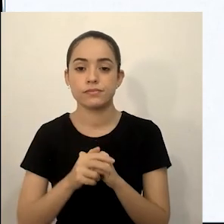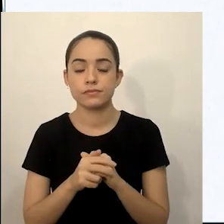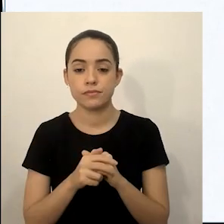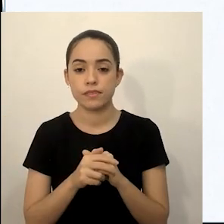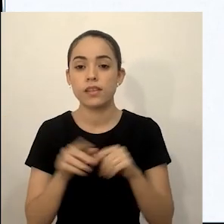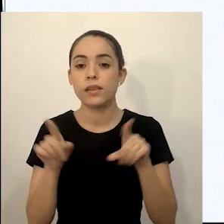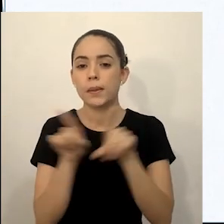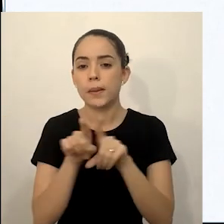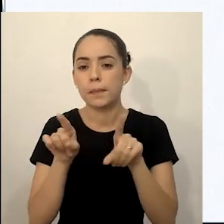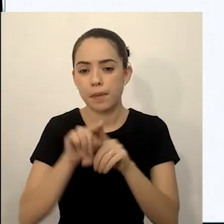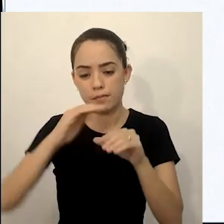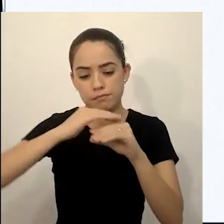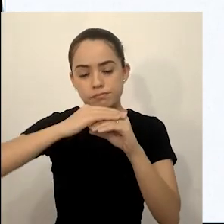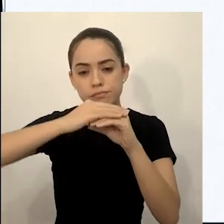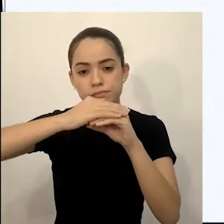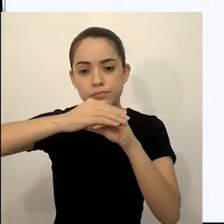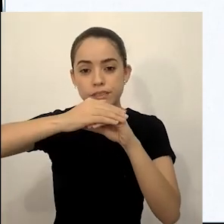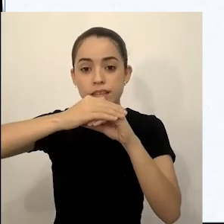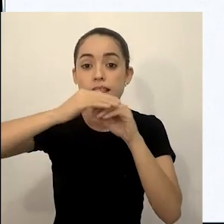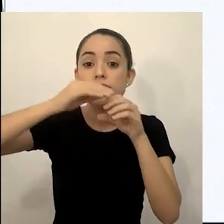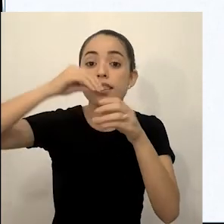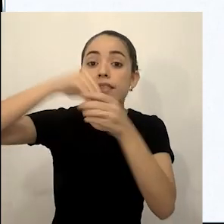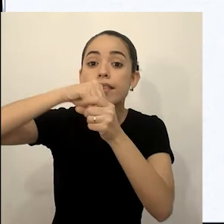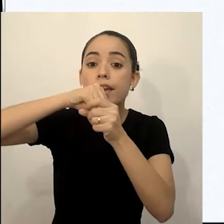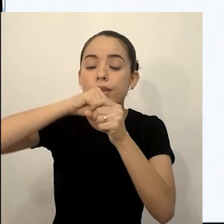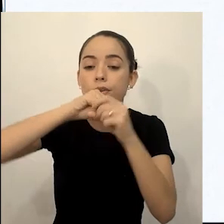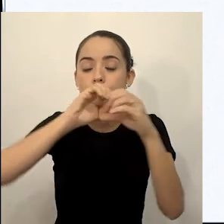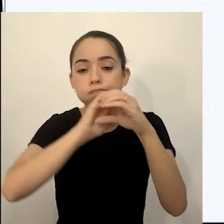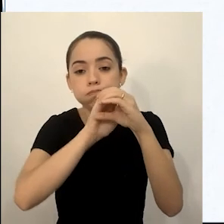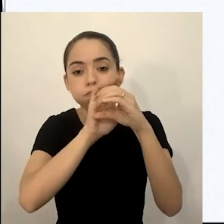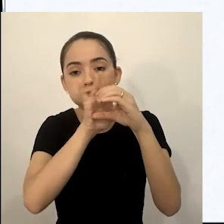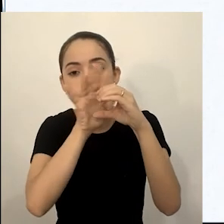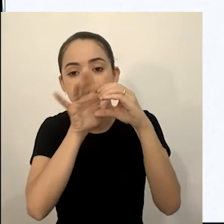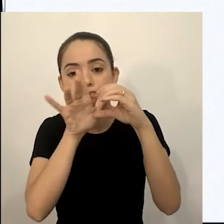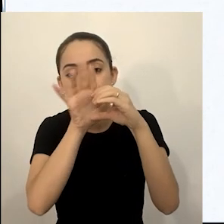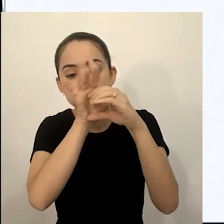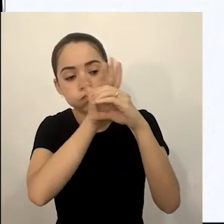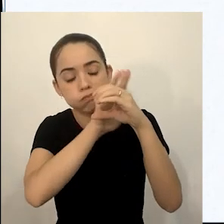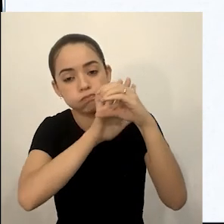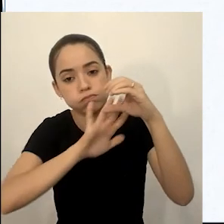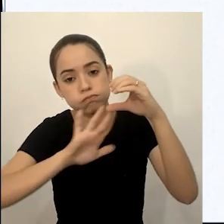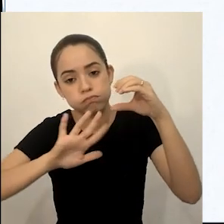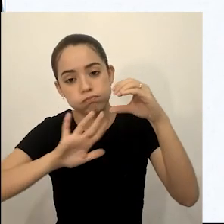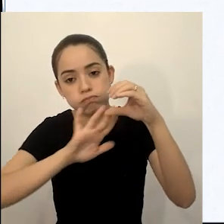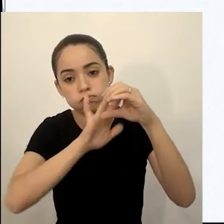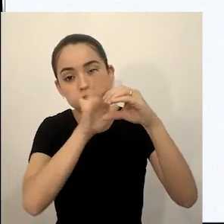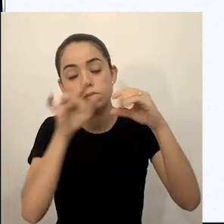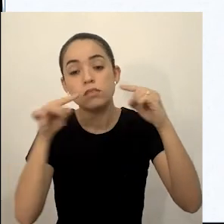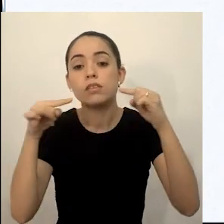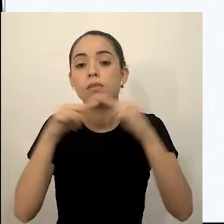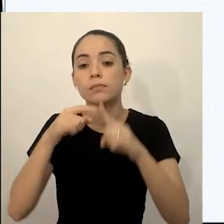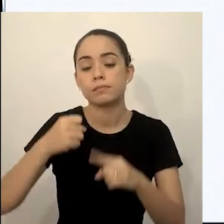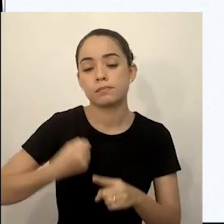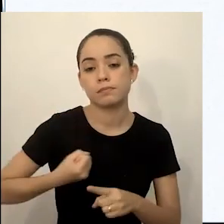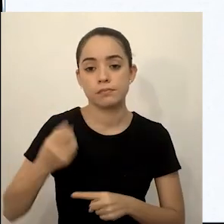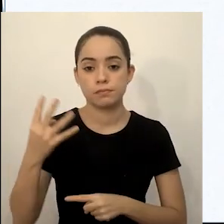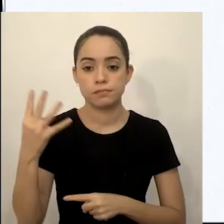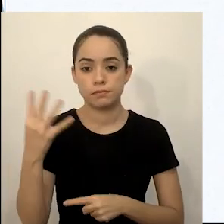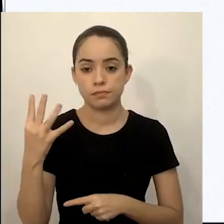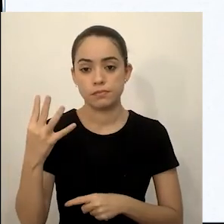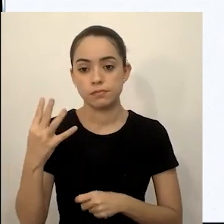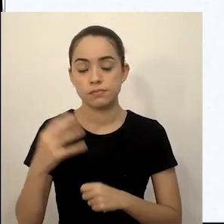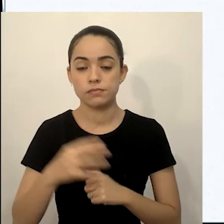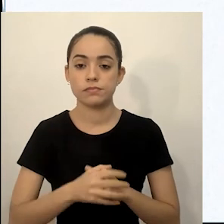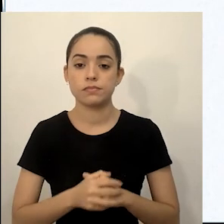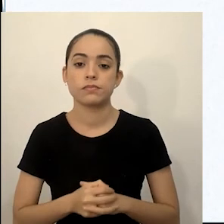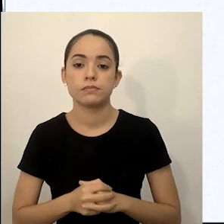Todo o conteúdo enzimático hidrolítico do acrossomo está